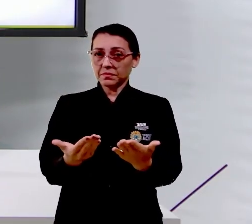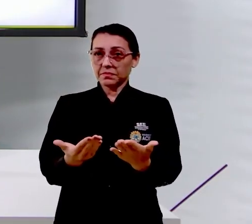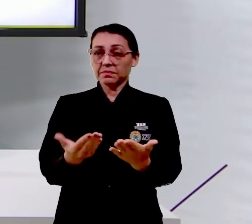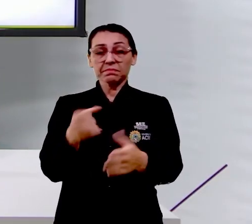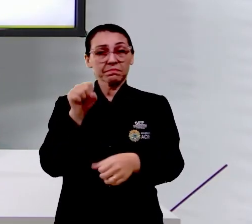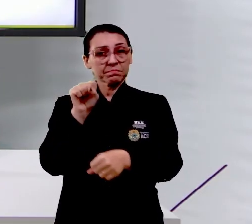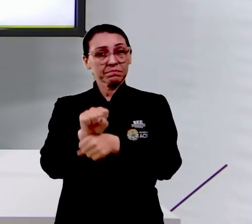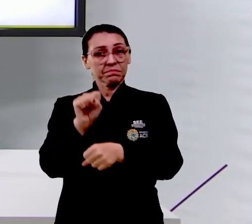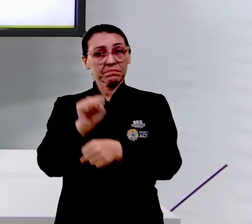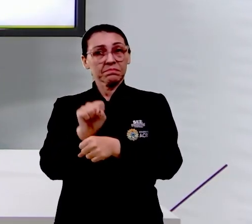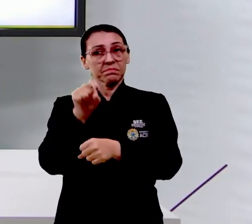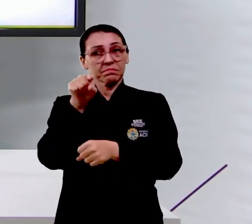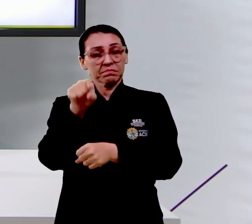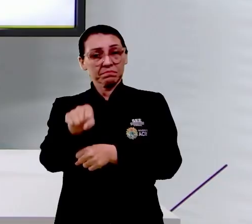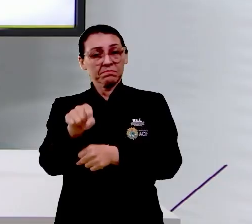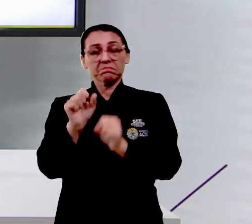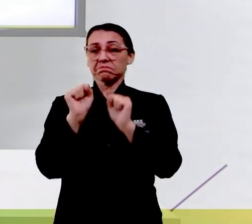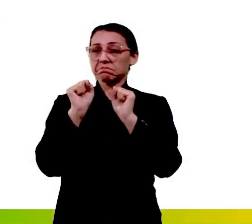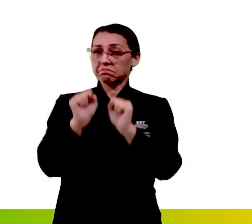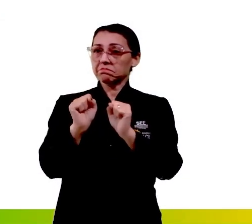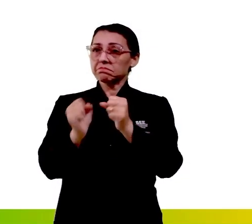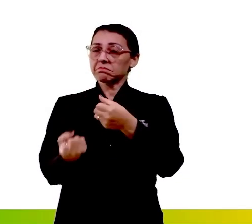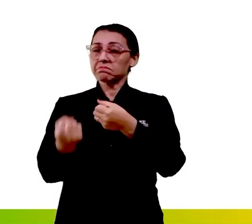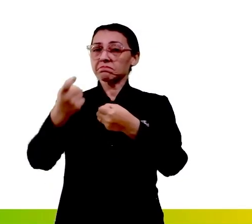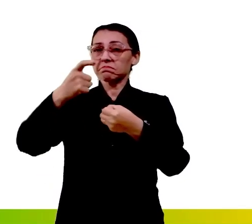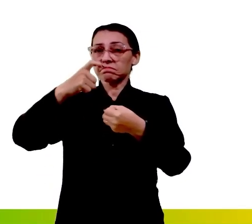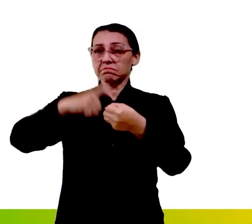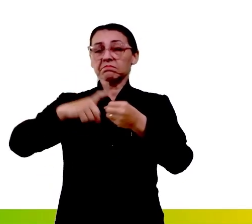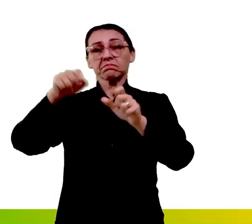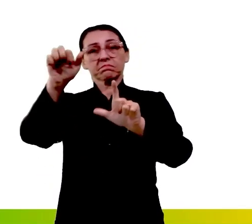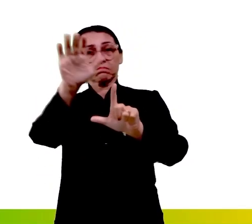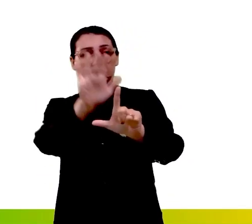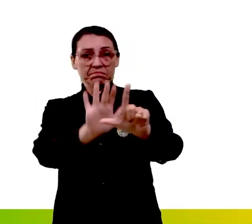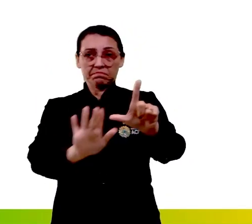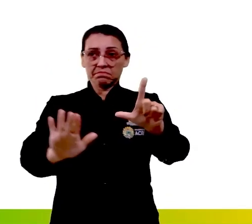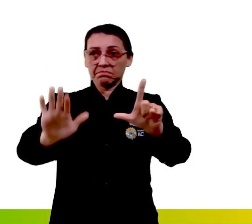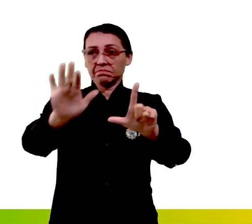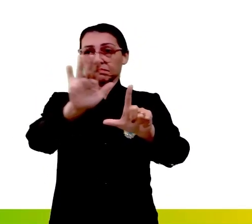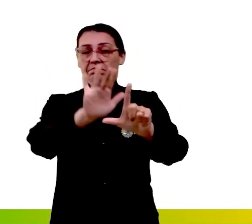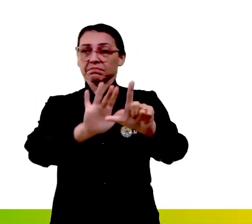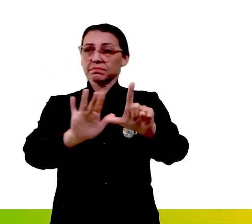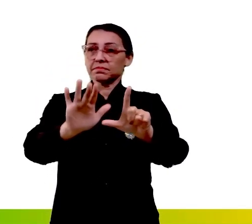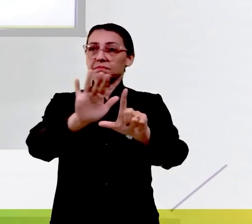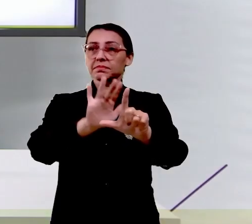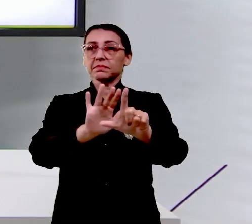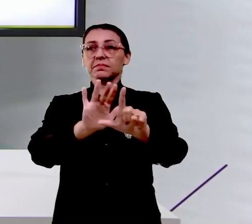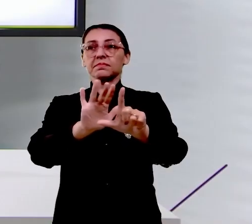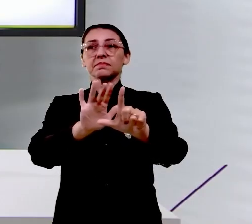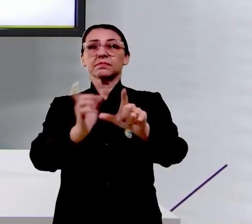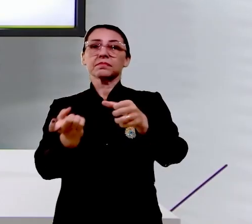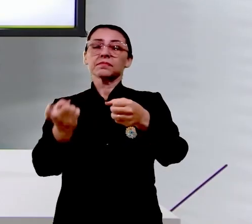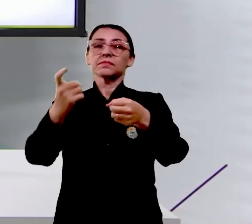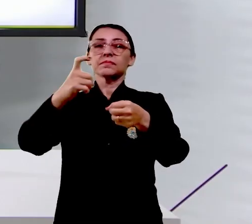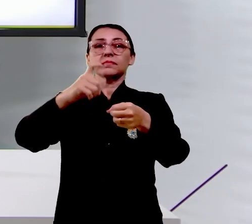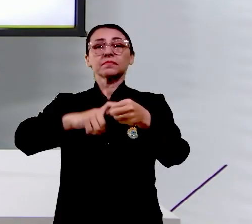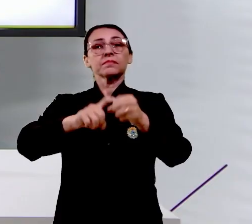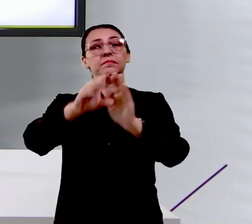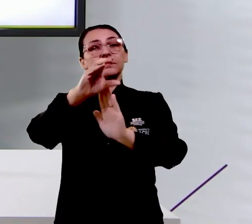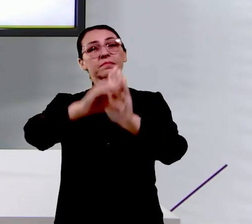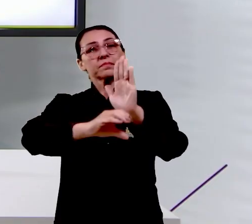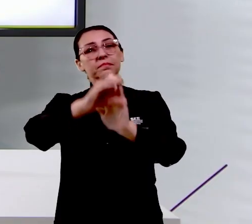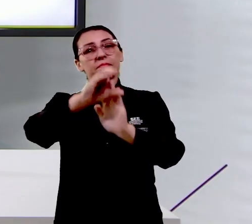Eu espero que vocês possam voltar à plataforma, e conto com isso, para a retomada do